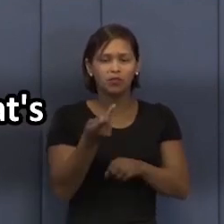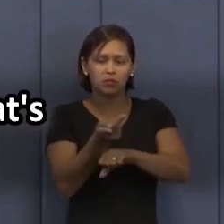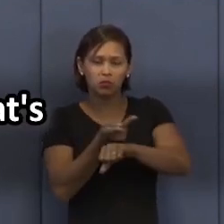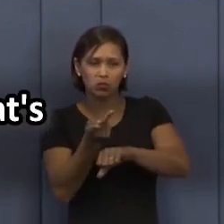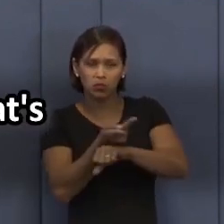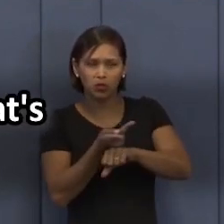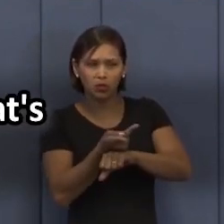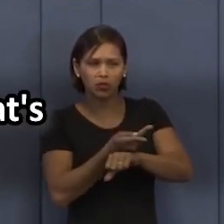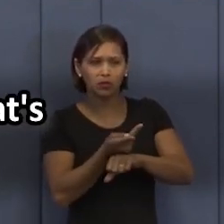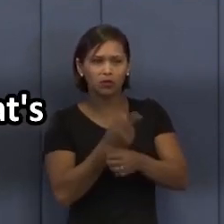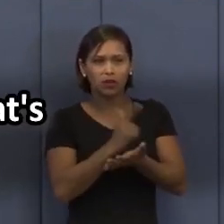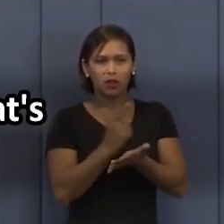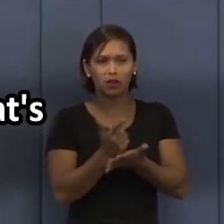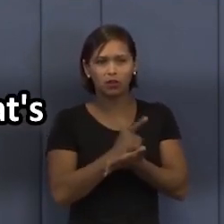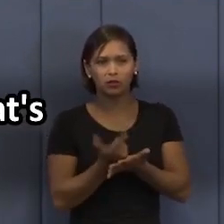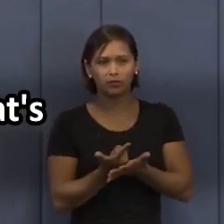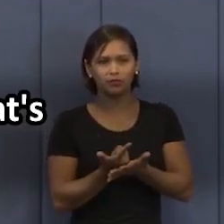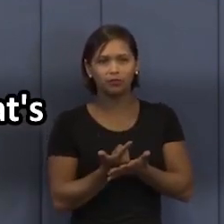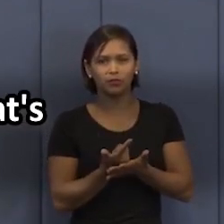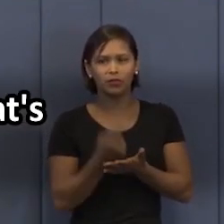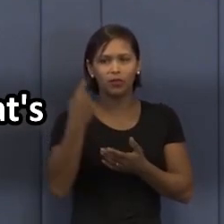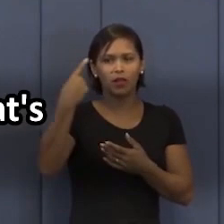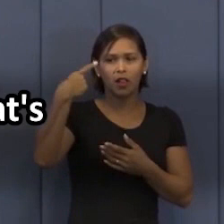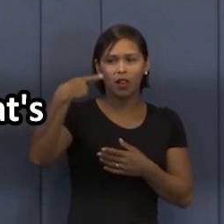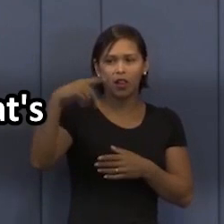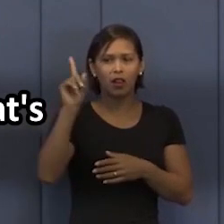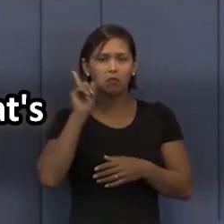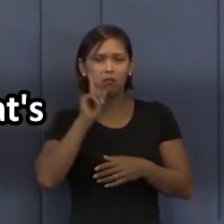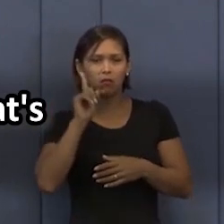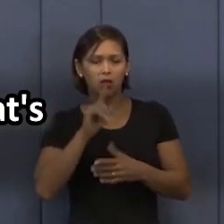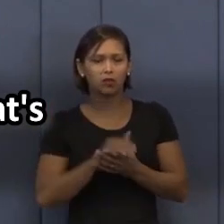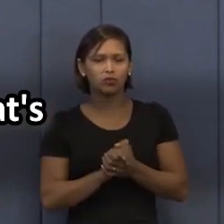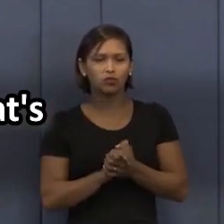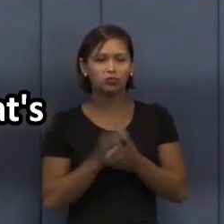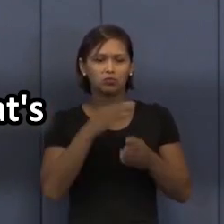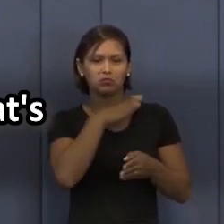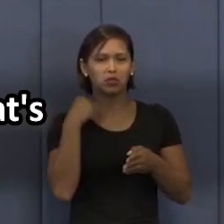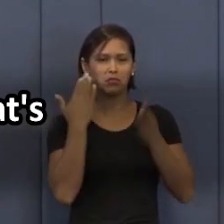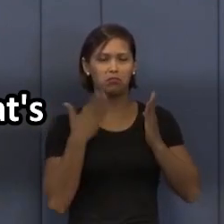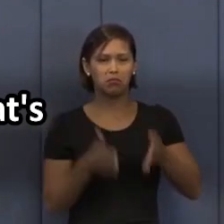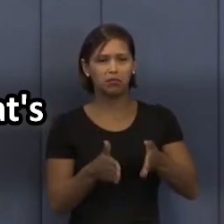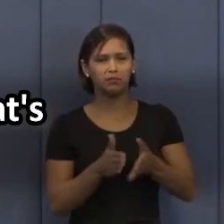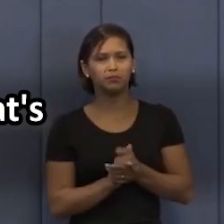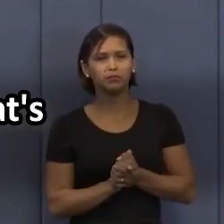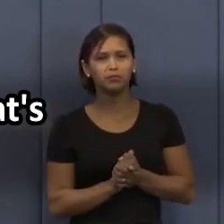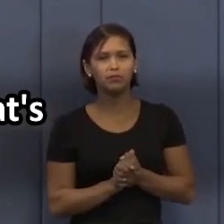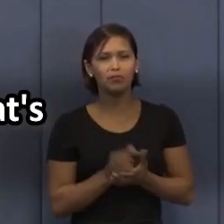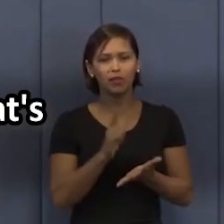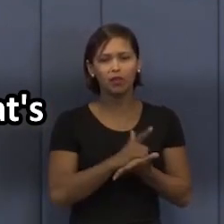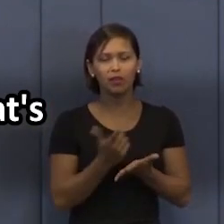Se vocês forem até a Dôme des Invalides, que fica em Paris, onde está enterrado Napoleão